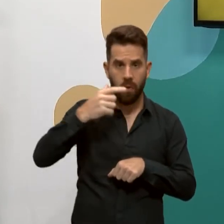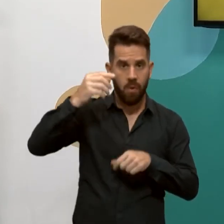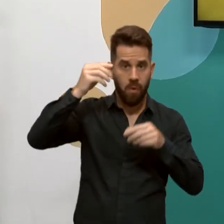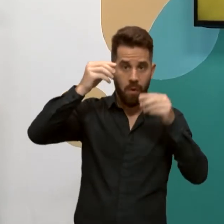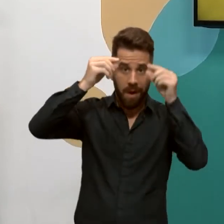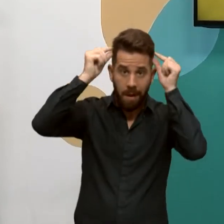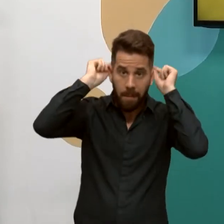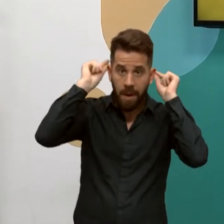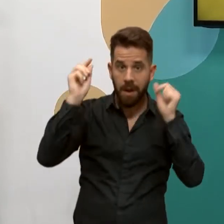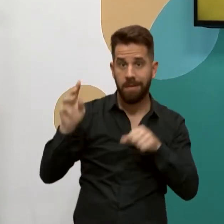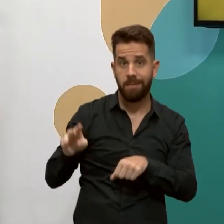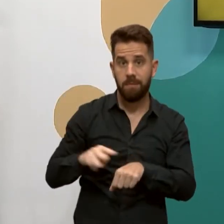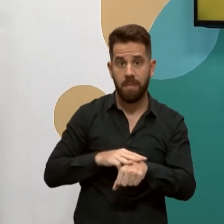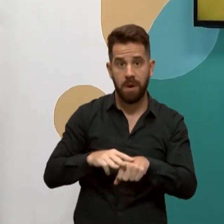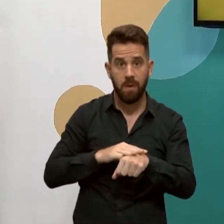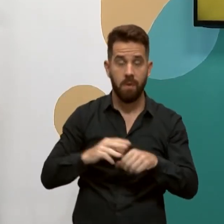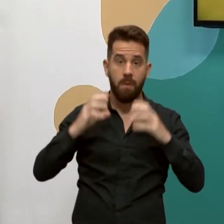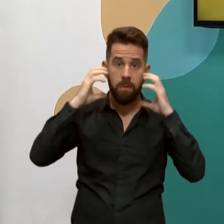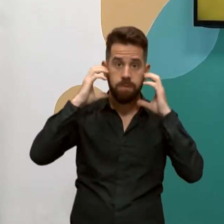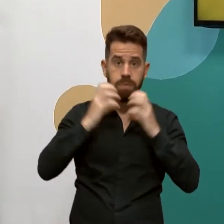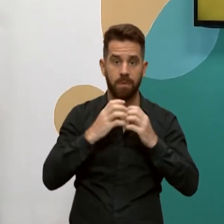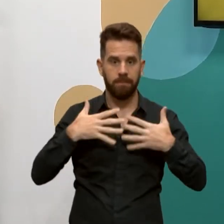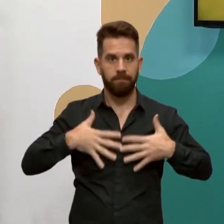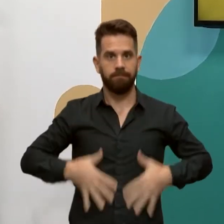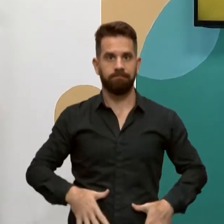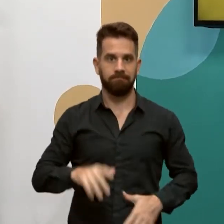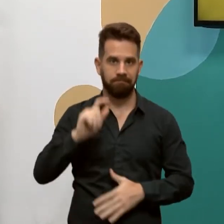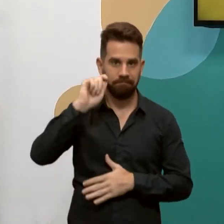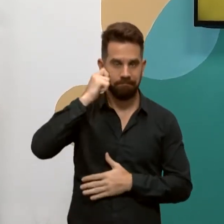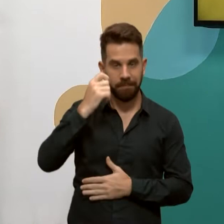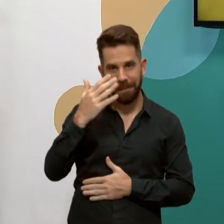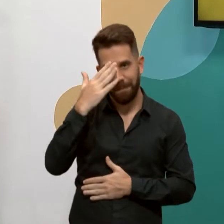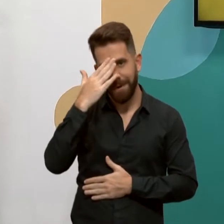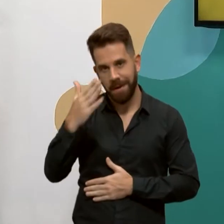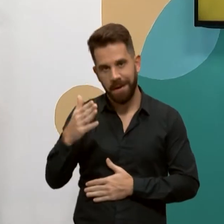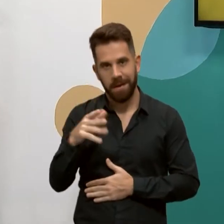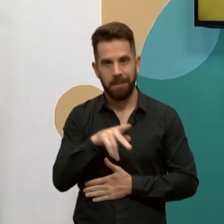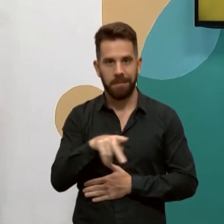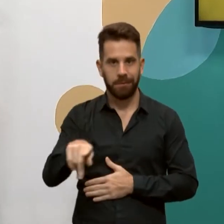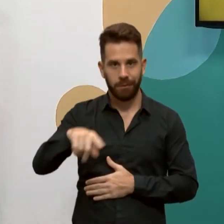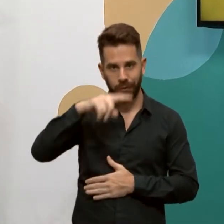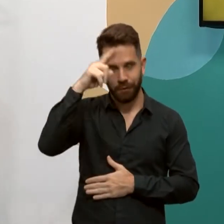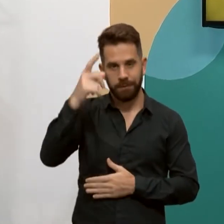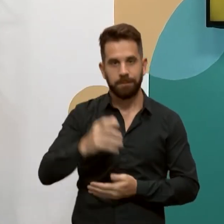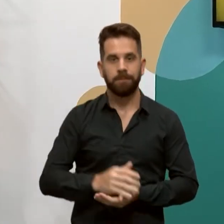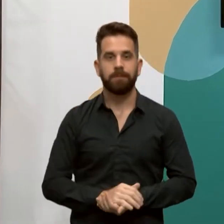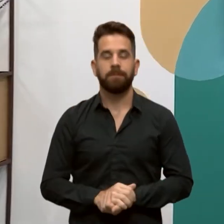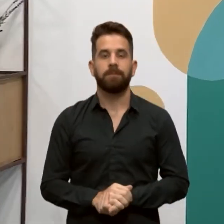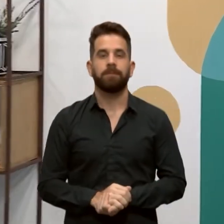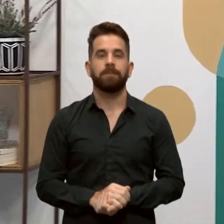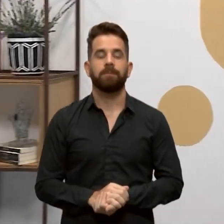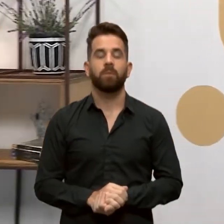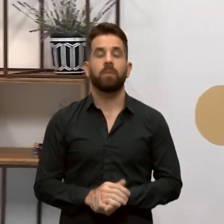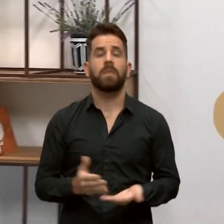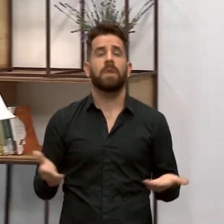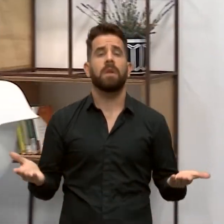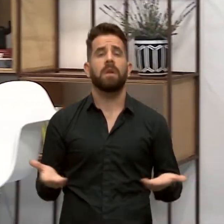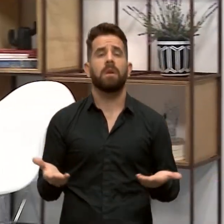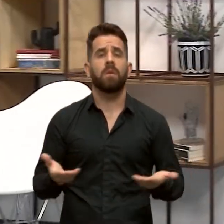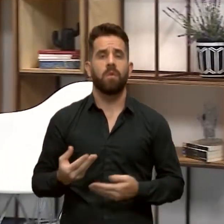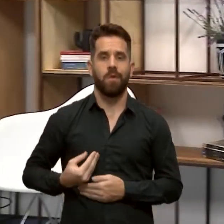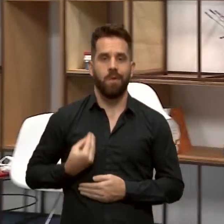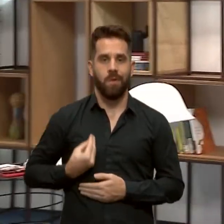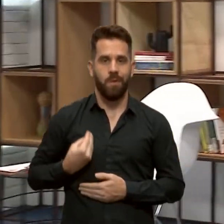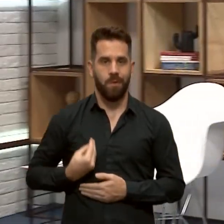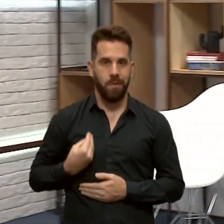cheia. Usa uma camisa social preta. Obrigada, professor, pela presença. Bom, vou ali para apresentar para vocês, então, quem